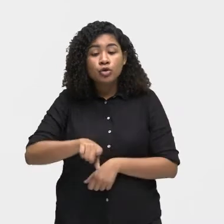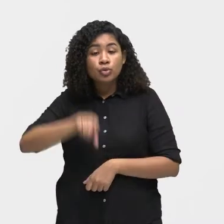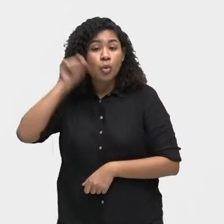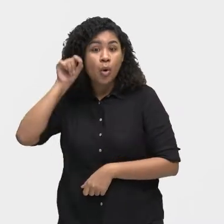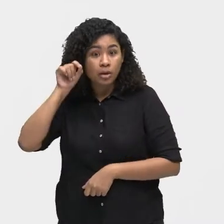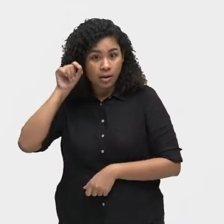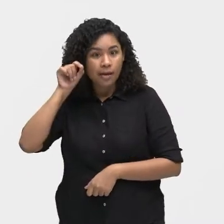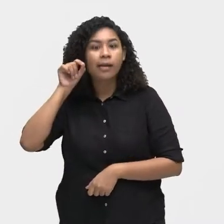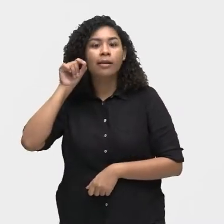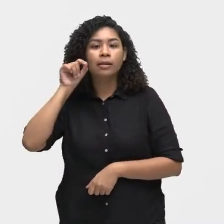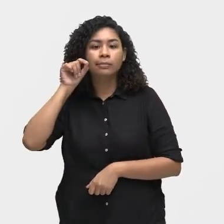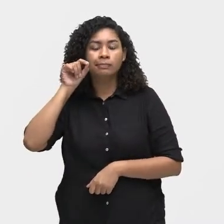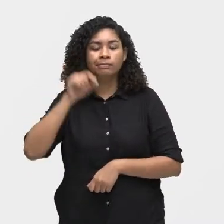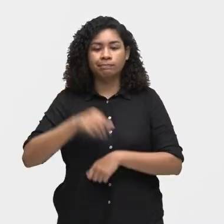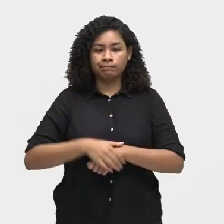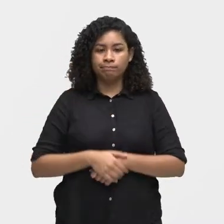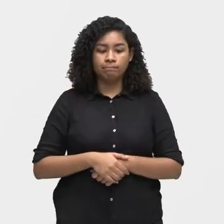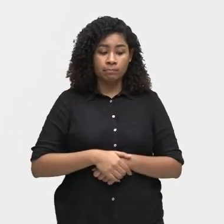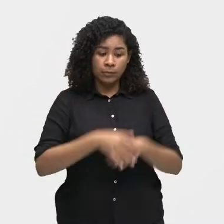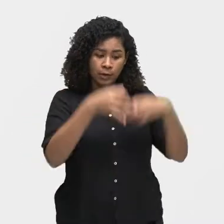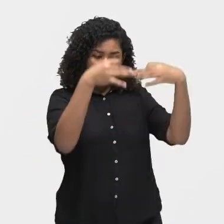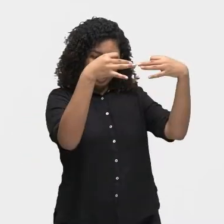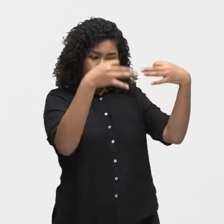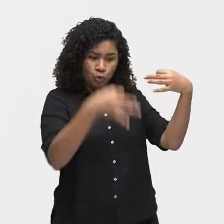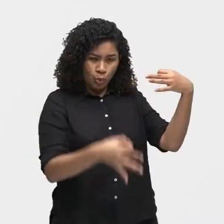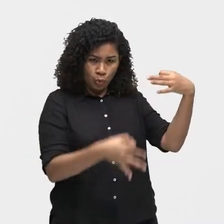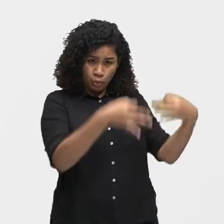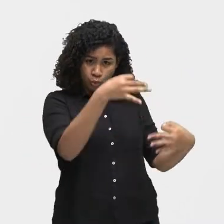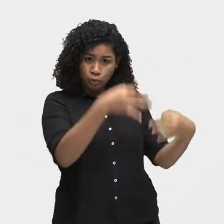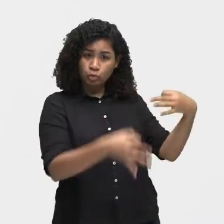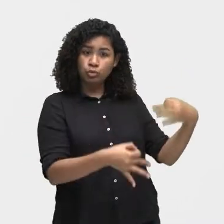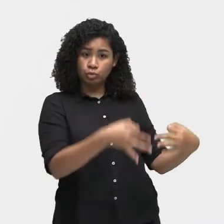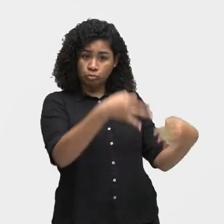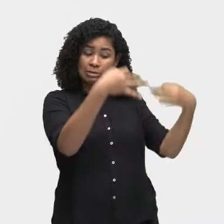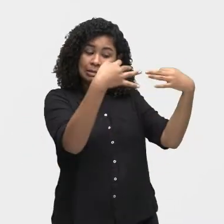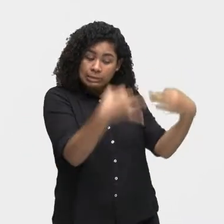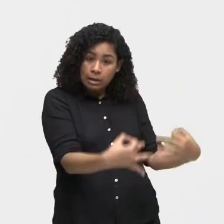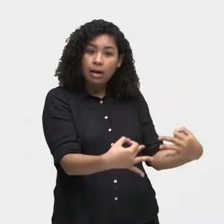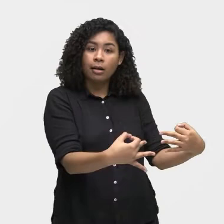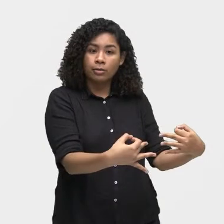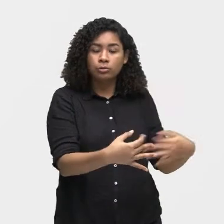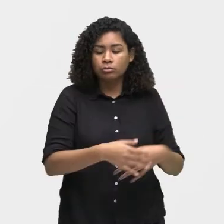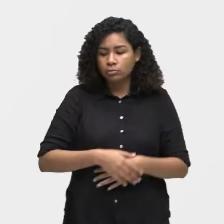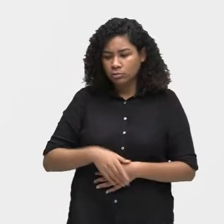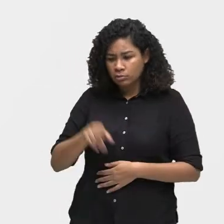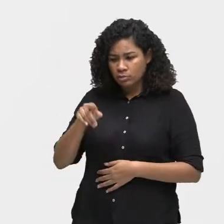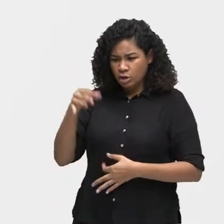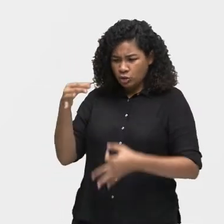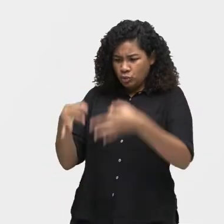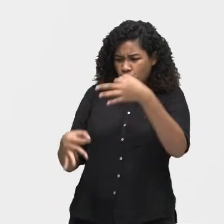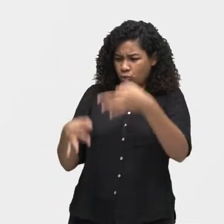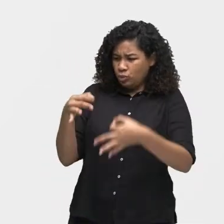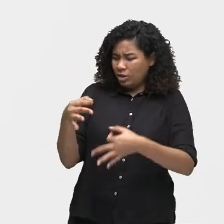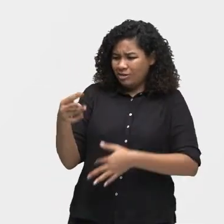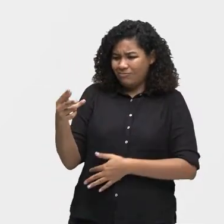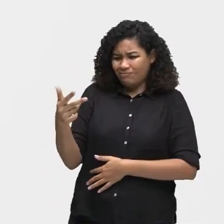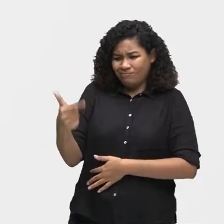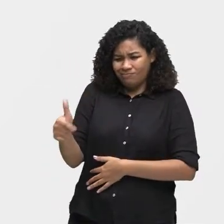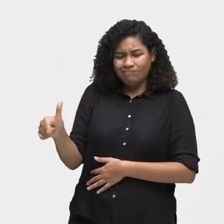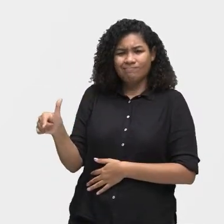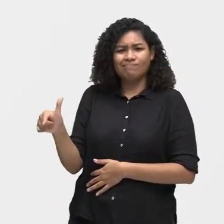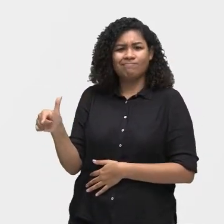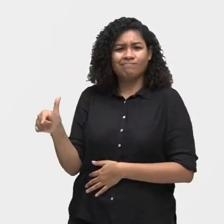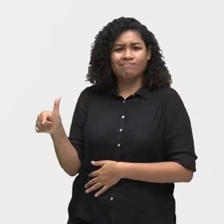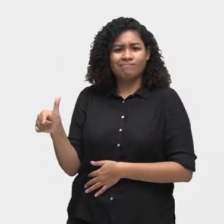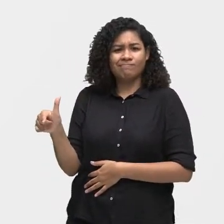e distinguir o que é justo, atitude justa, e também o que é